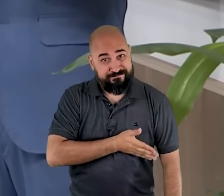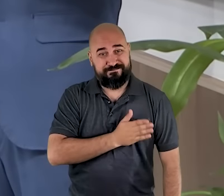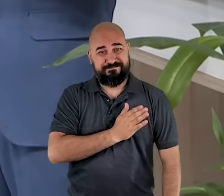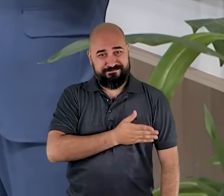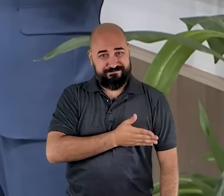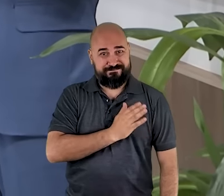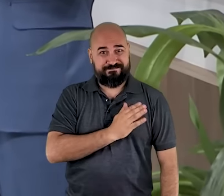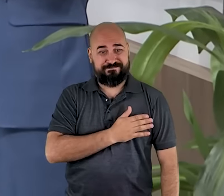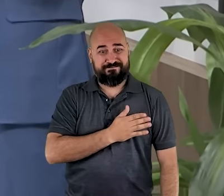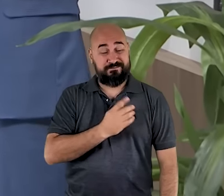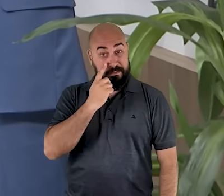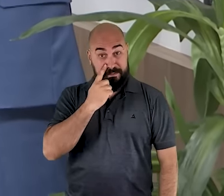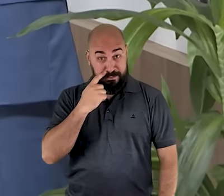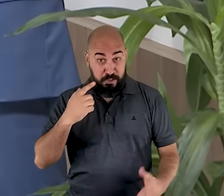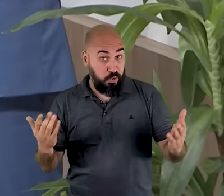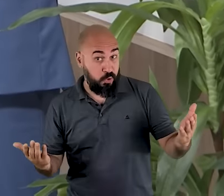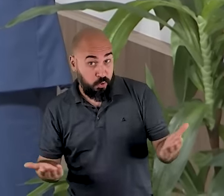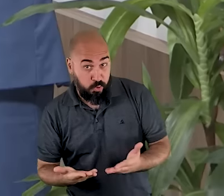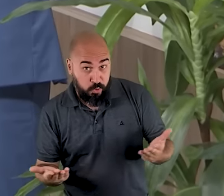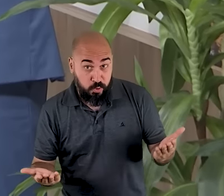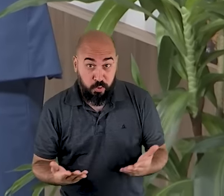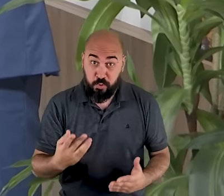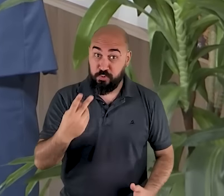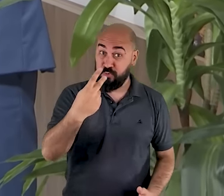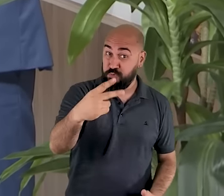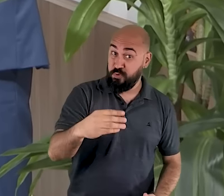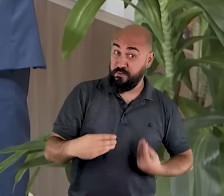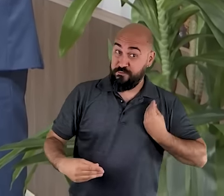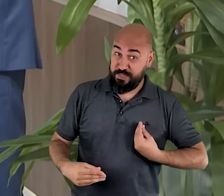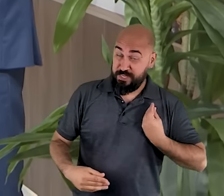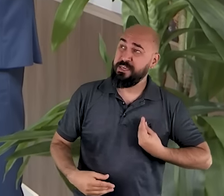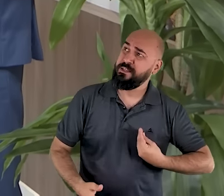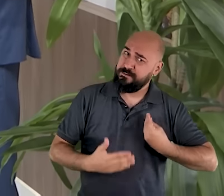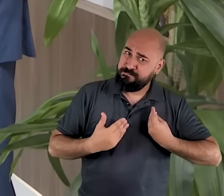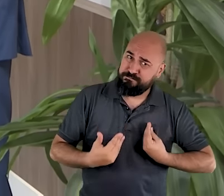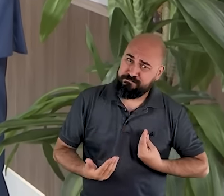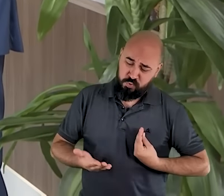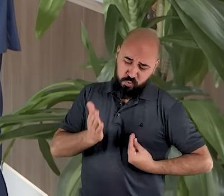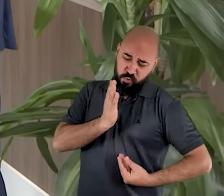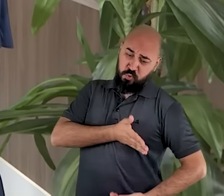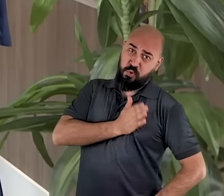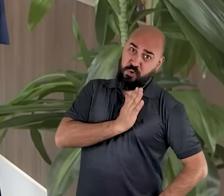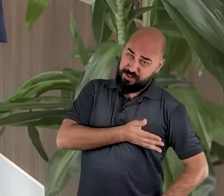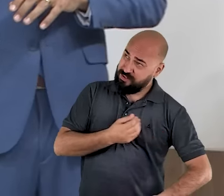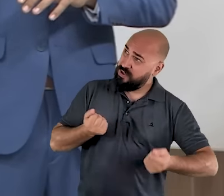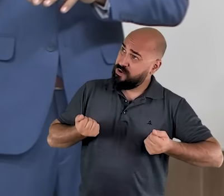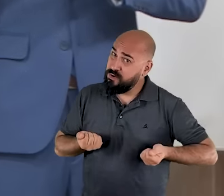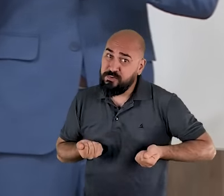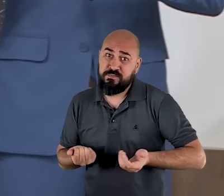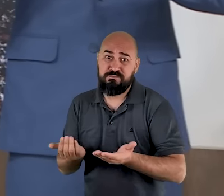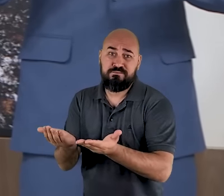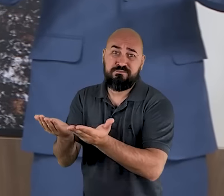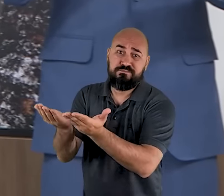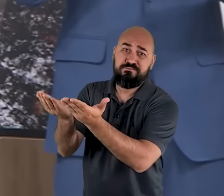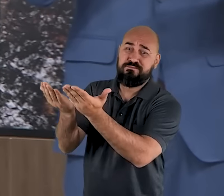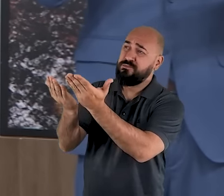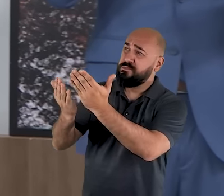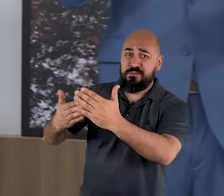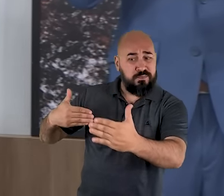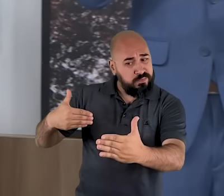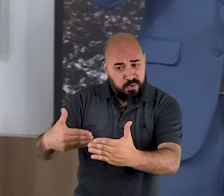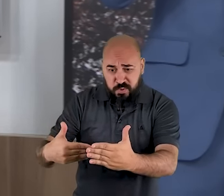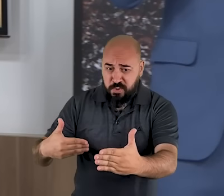Hoje em sua vida, em seu coração, falta pouco tempo, só um